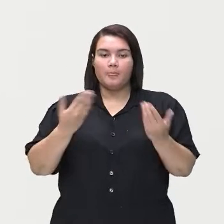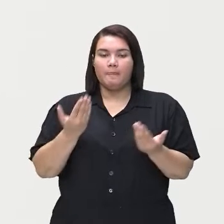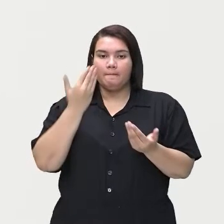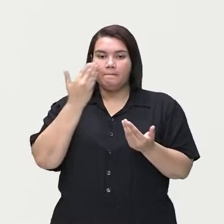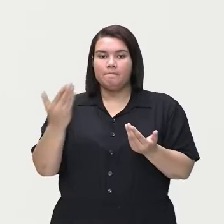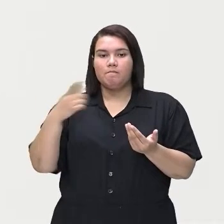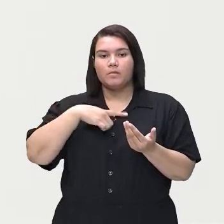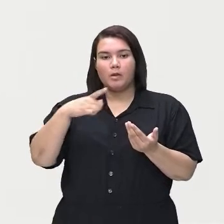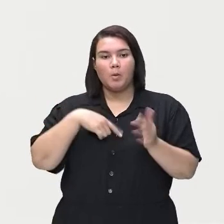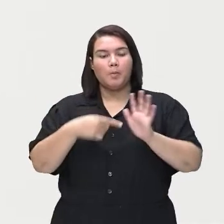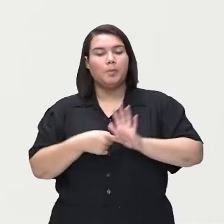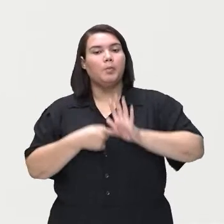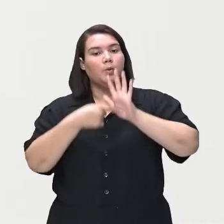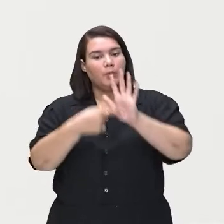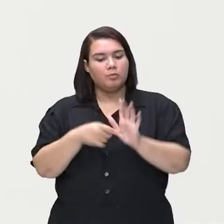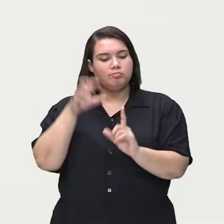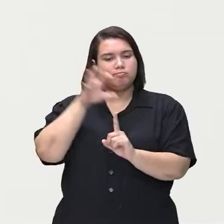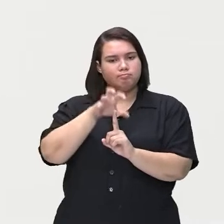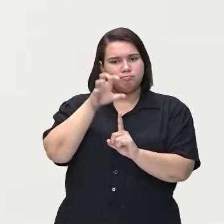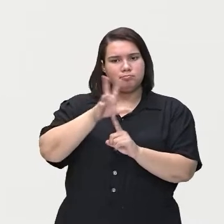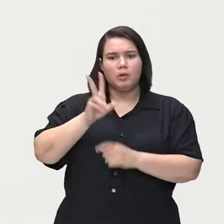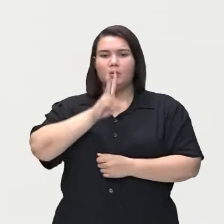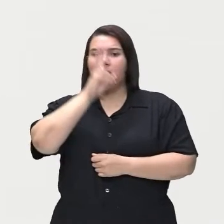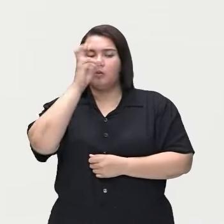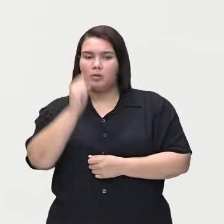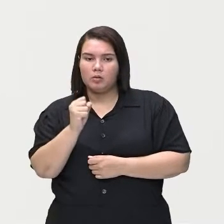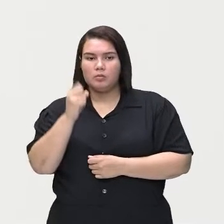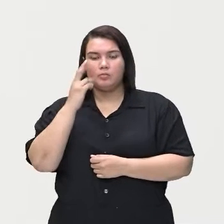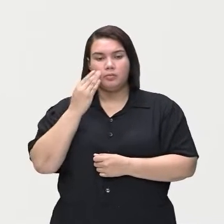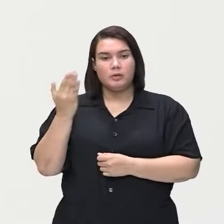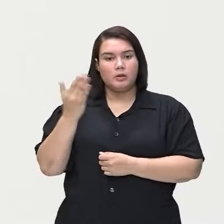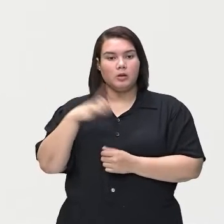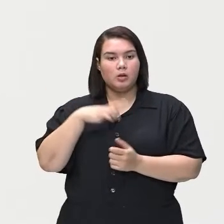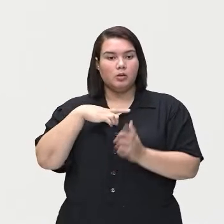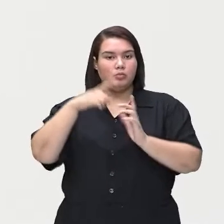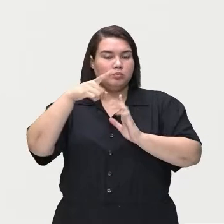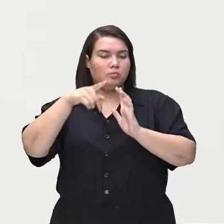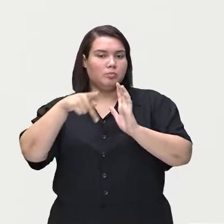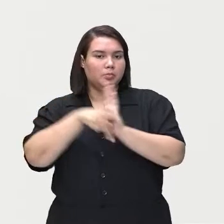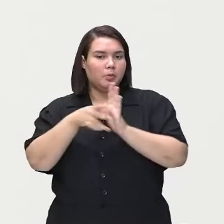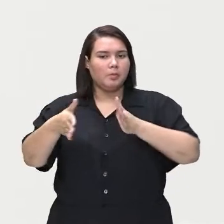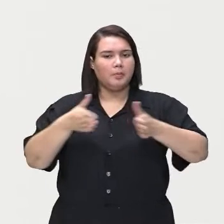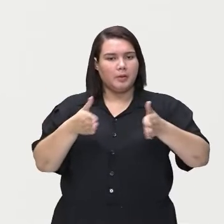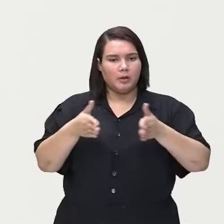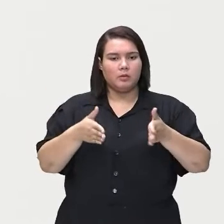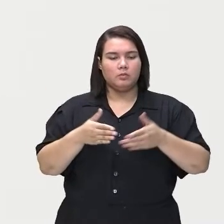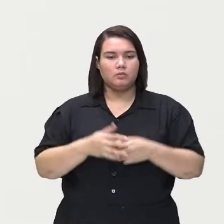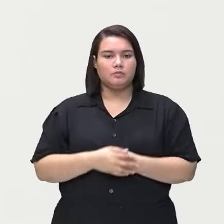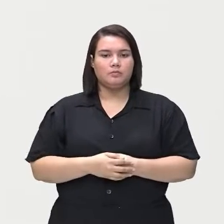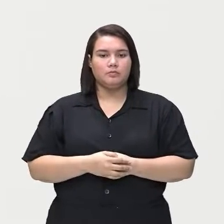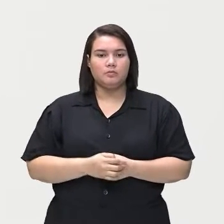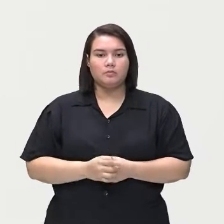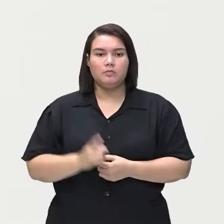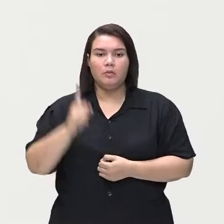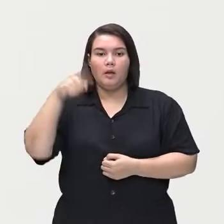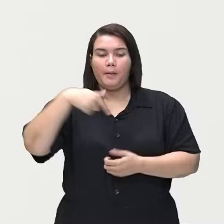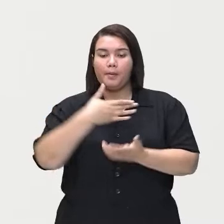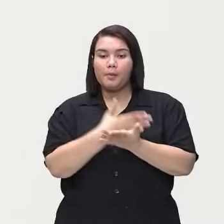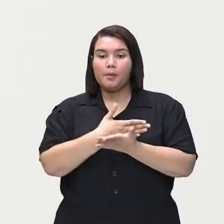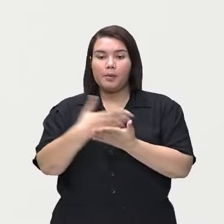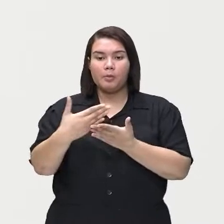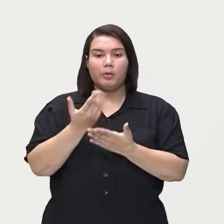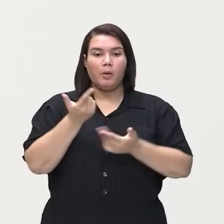trazer uma forte influência aqui para o mundo ocidental, sendo ela o ponto de partida para as